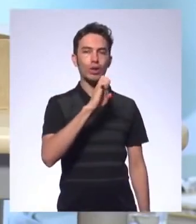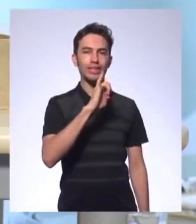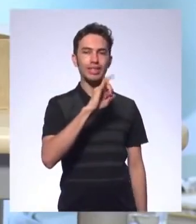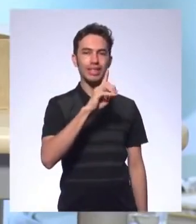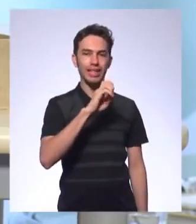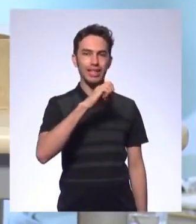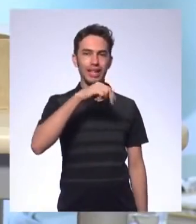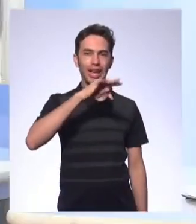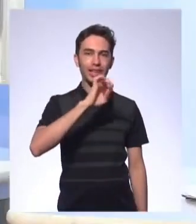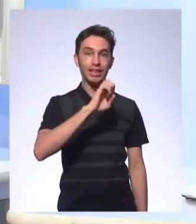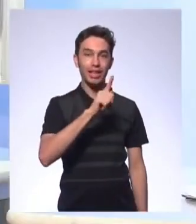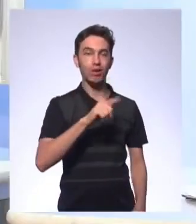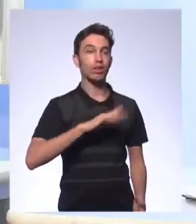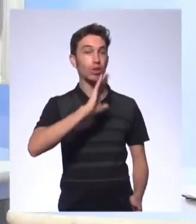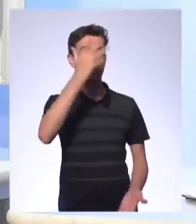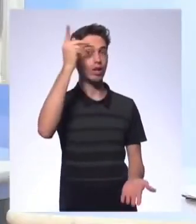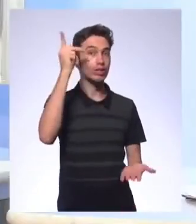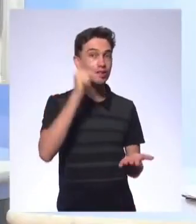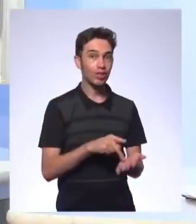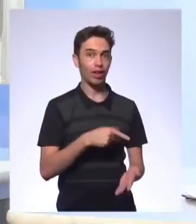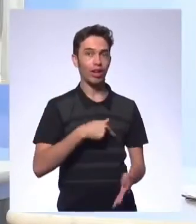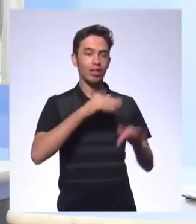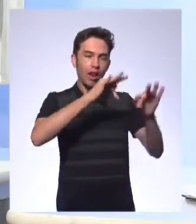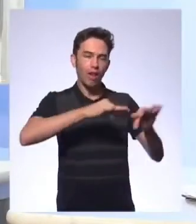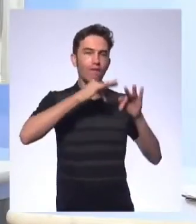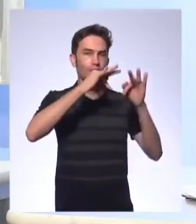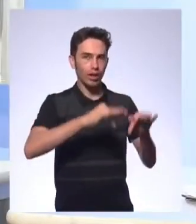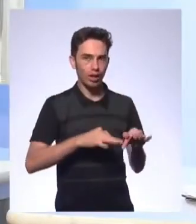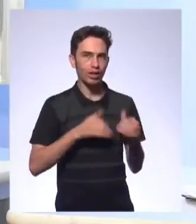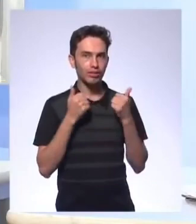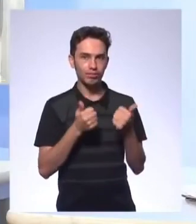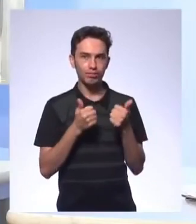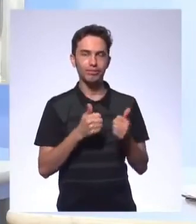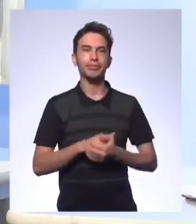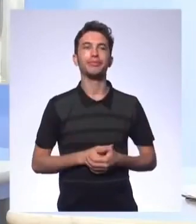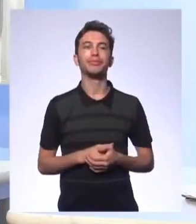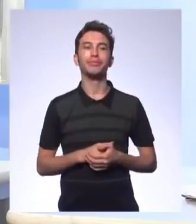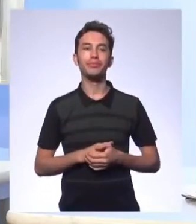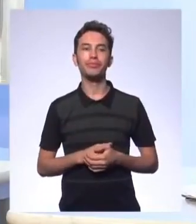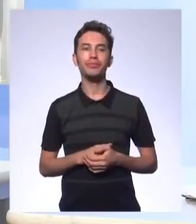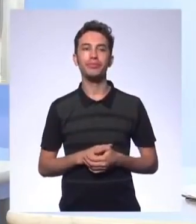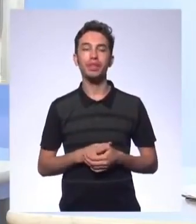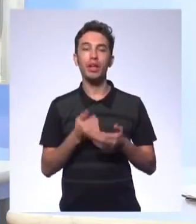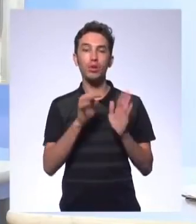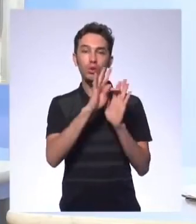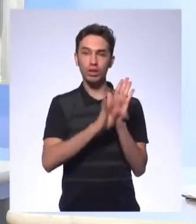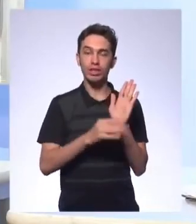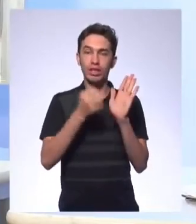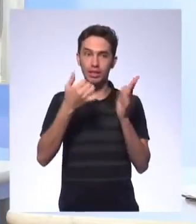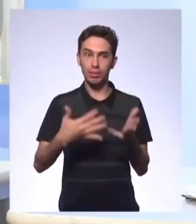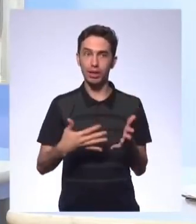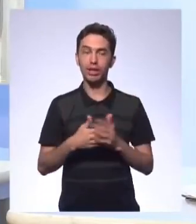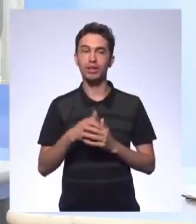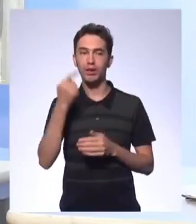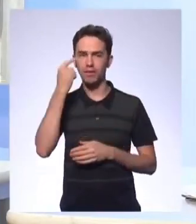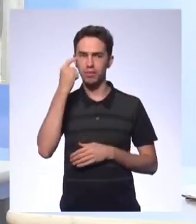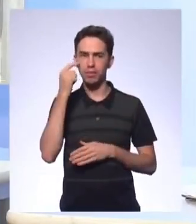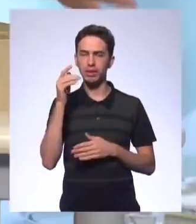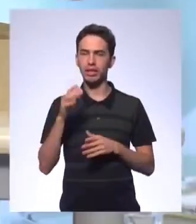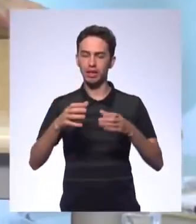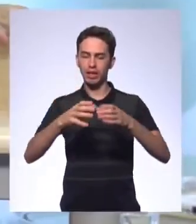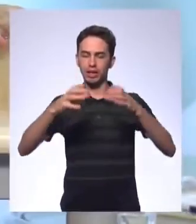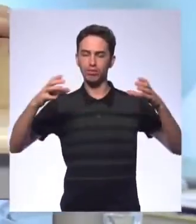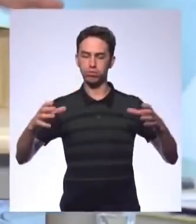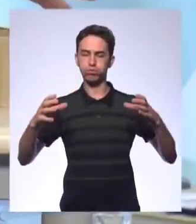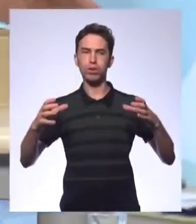realmente aconteceu o feudalismo. Beleza? Aí, o texto está falando assim, ó. Na porção, então vamos imaginar que aqui é a